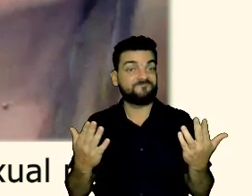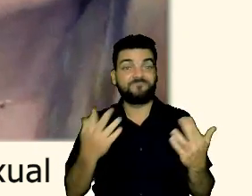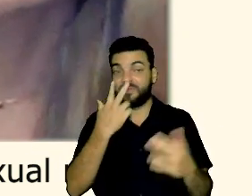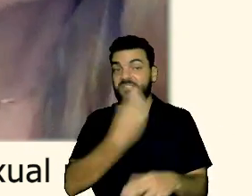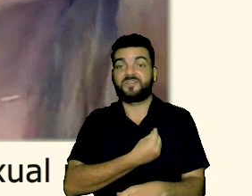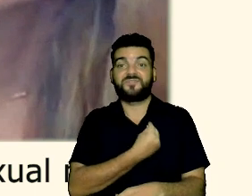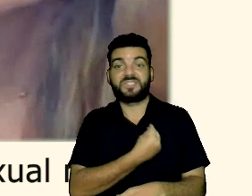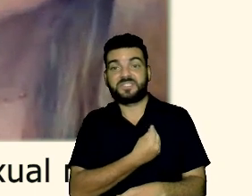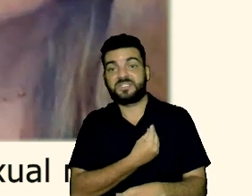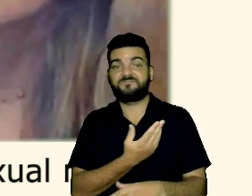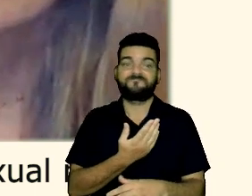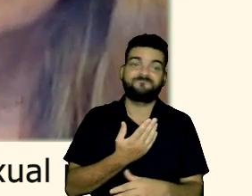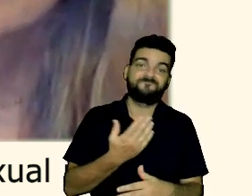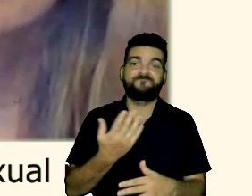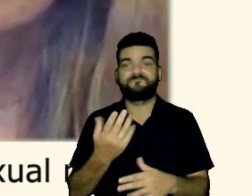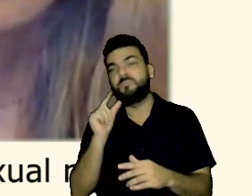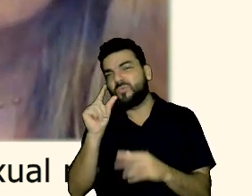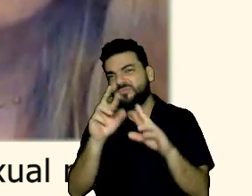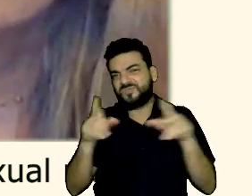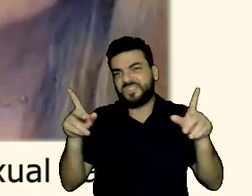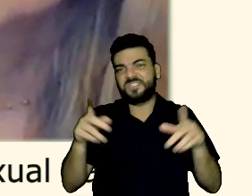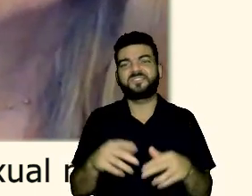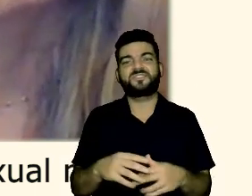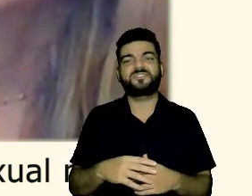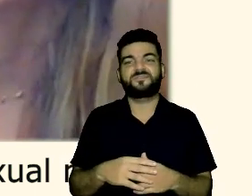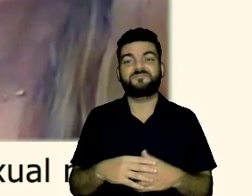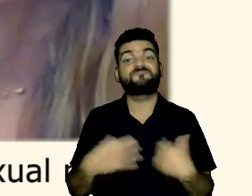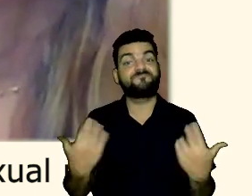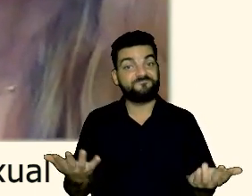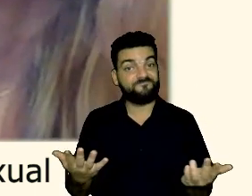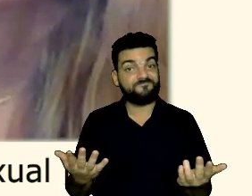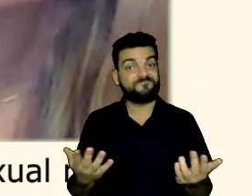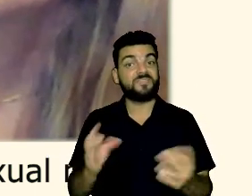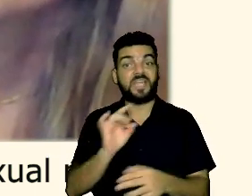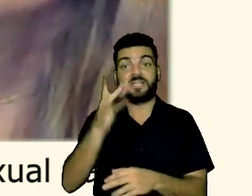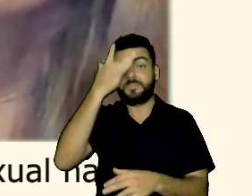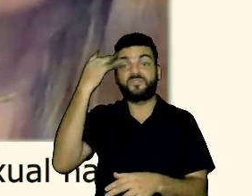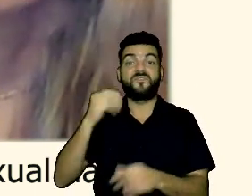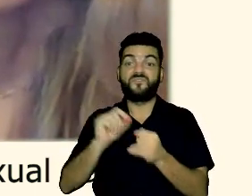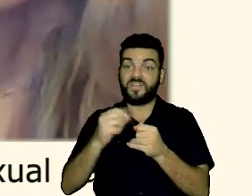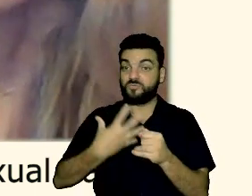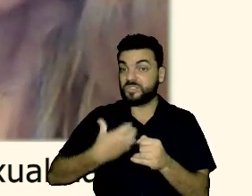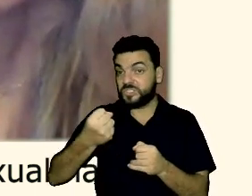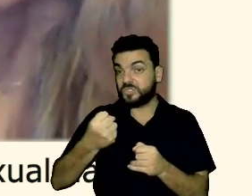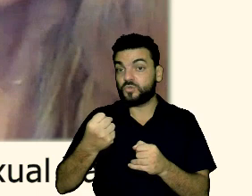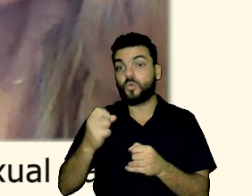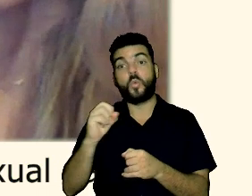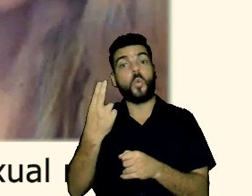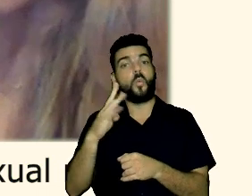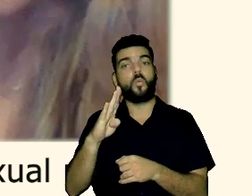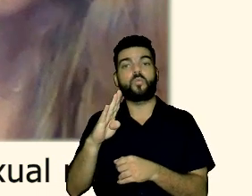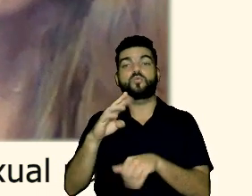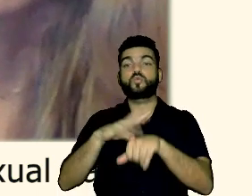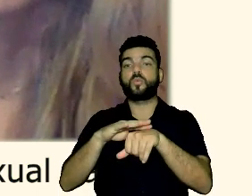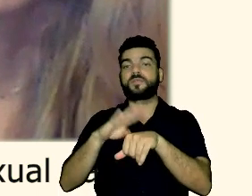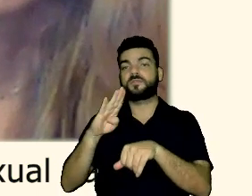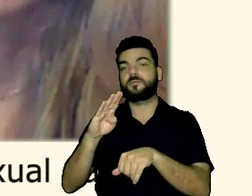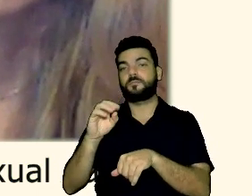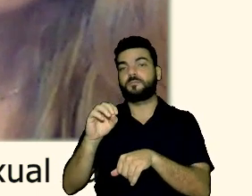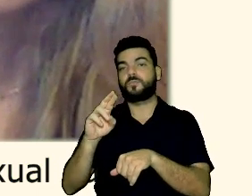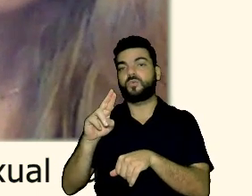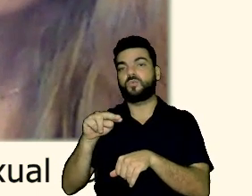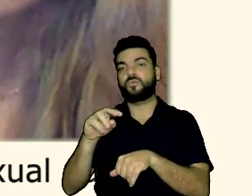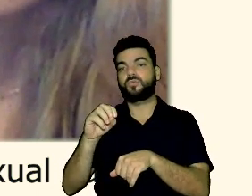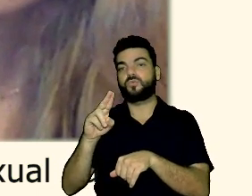trabalhando em home office, com a vida um pouco, com a rotina um pouco diferente, os casos de suicídio e os casos